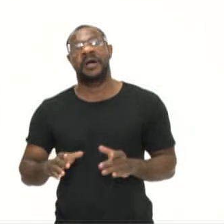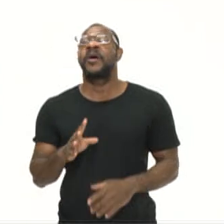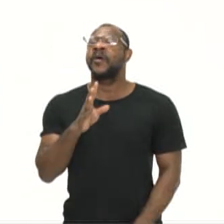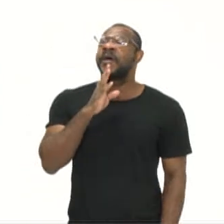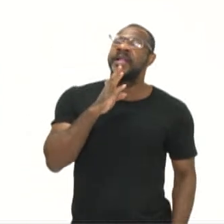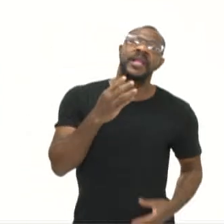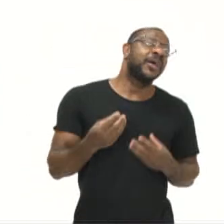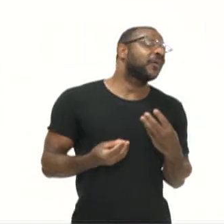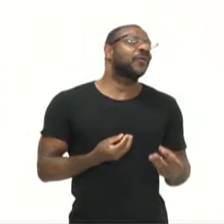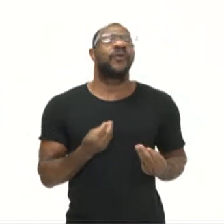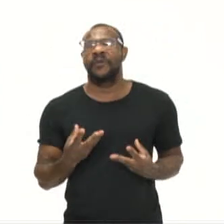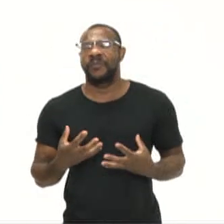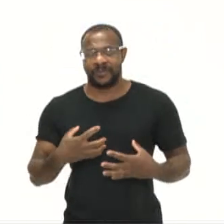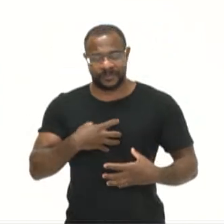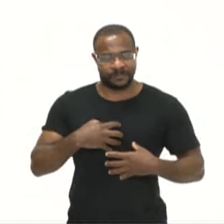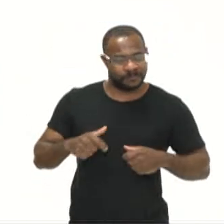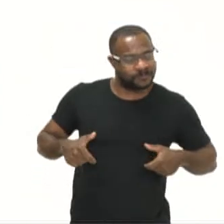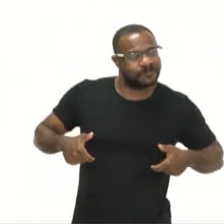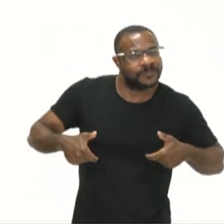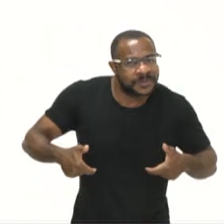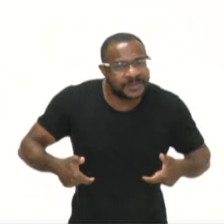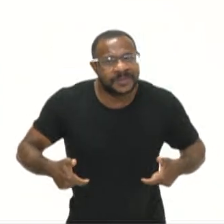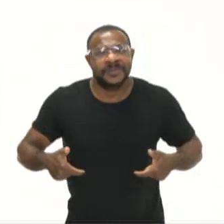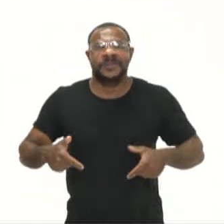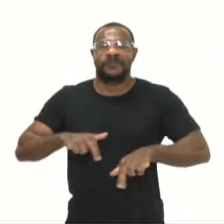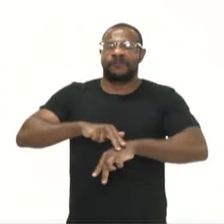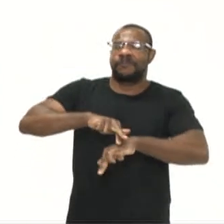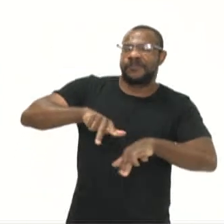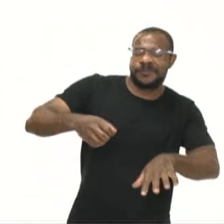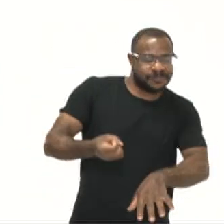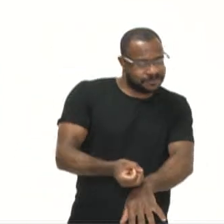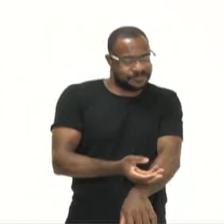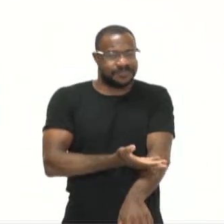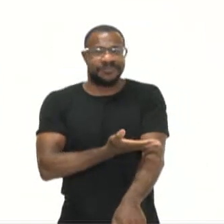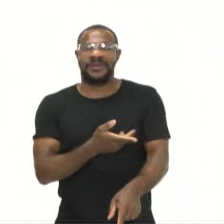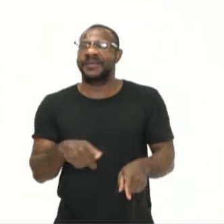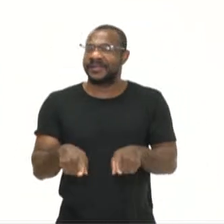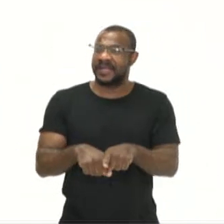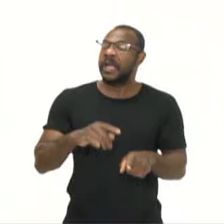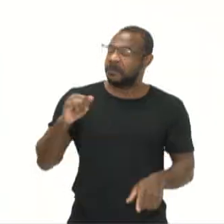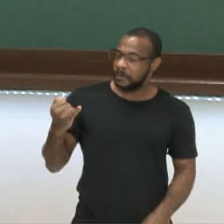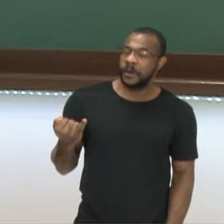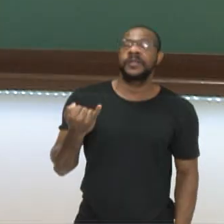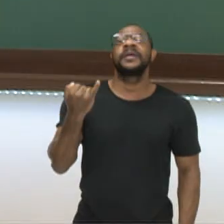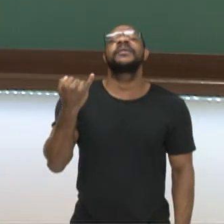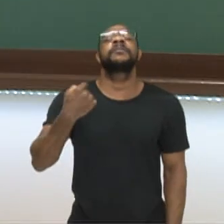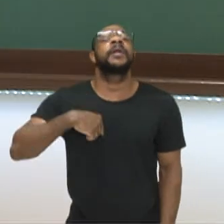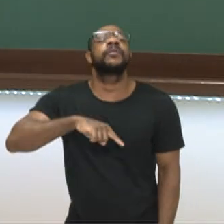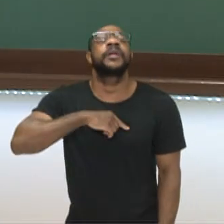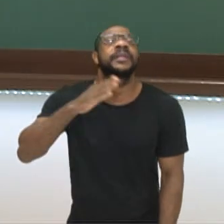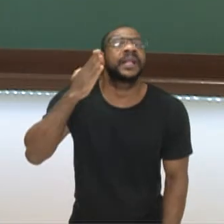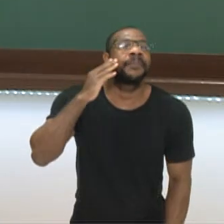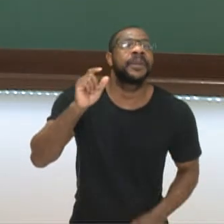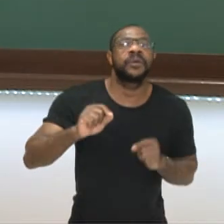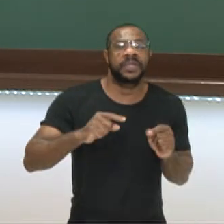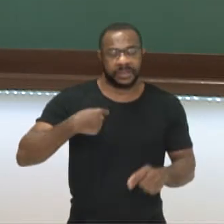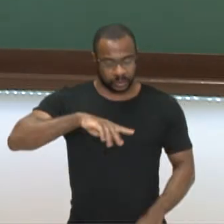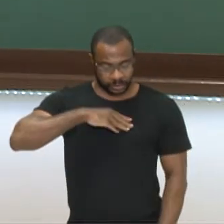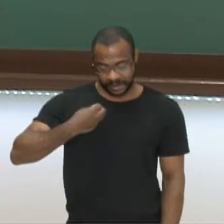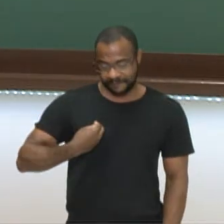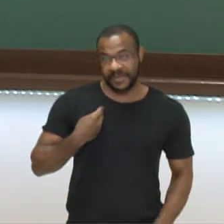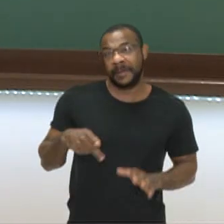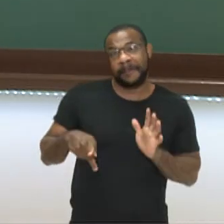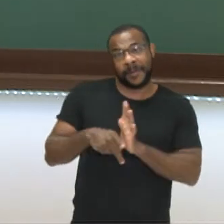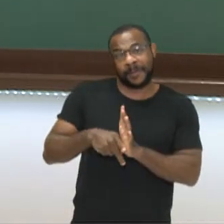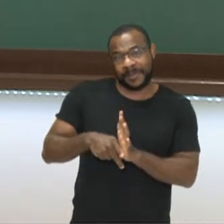como reagimos, os nossos sentimentos, as nossas emoções é muito importante para sabermos mais sobre nós